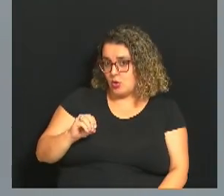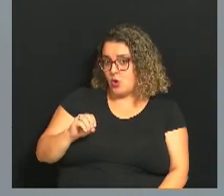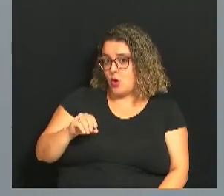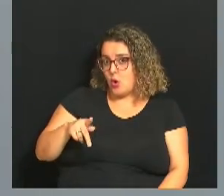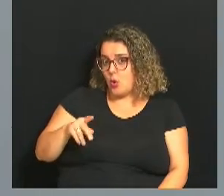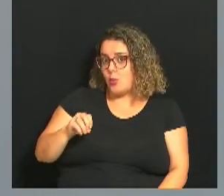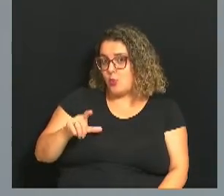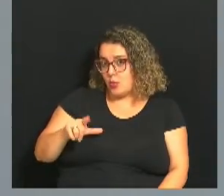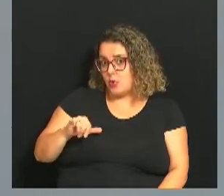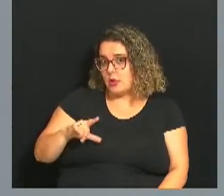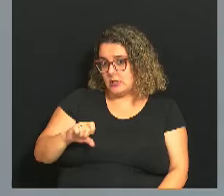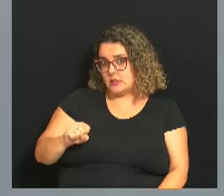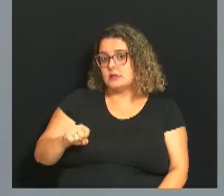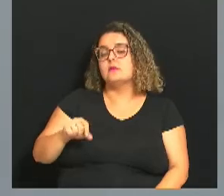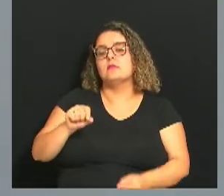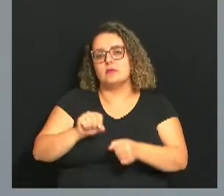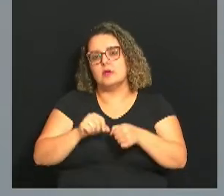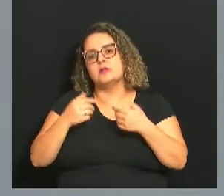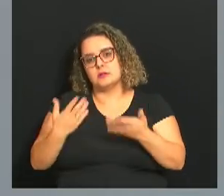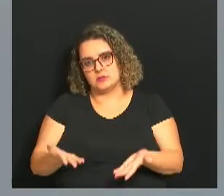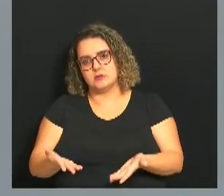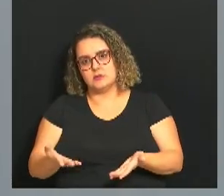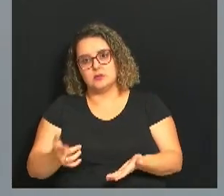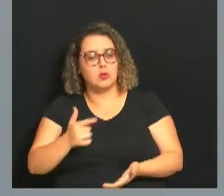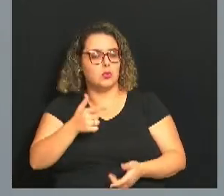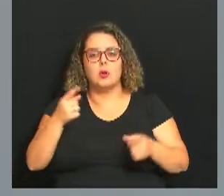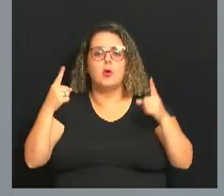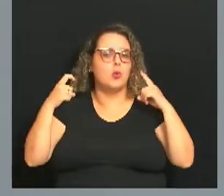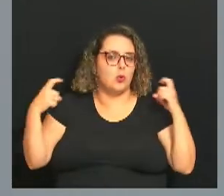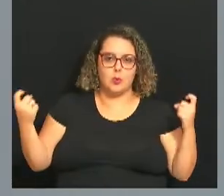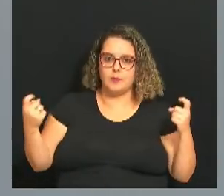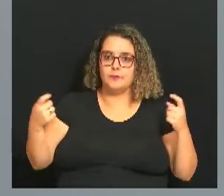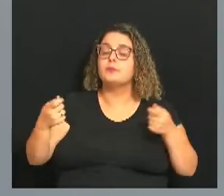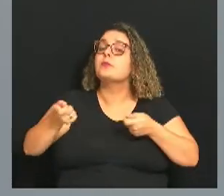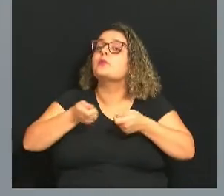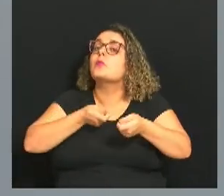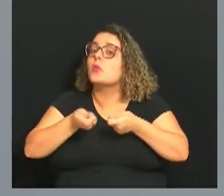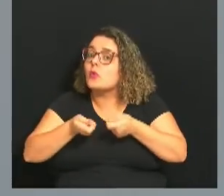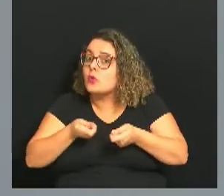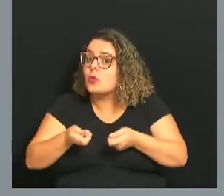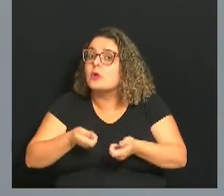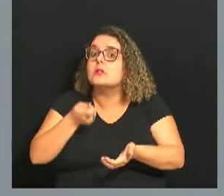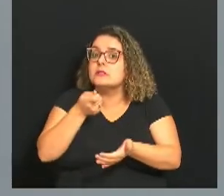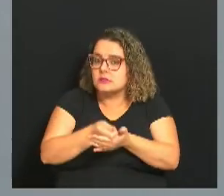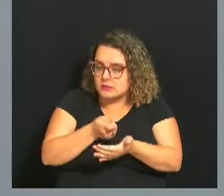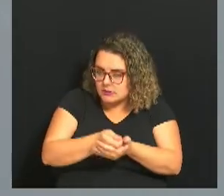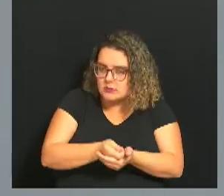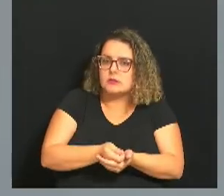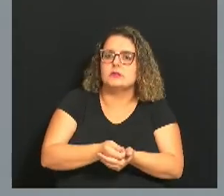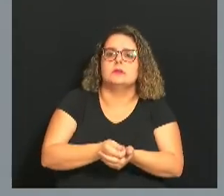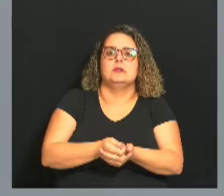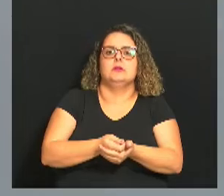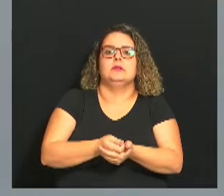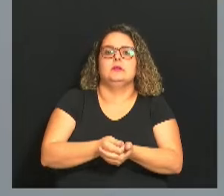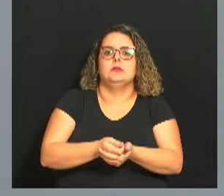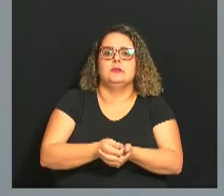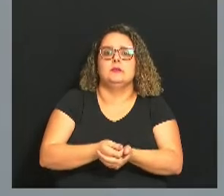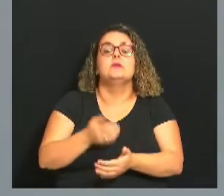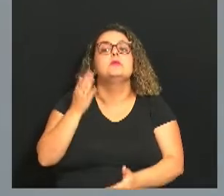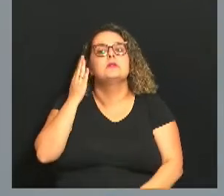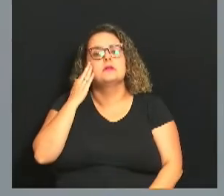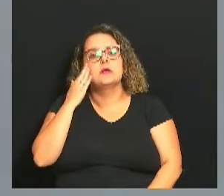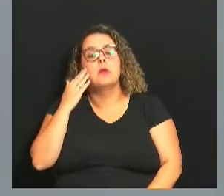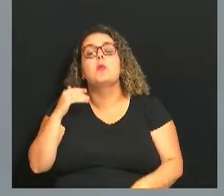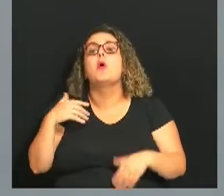alerta como tem as sirenes, né? Então, é pensar em monitorar isso de maneira incisiva, uma vez que a gente tem, já se sabe quais são as